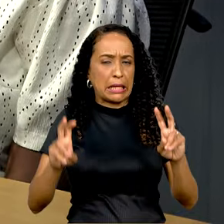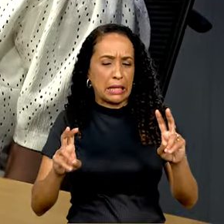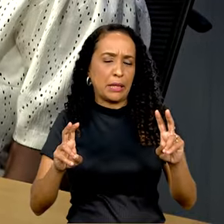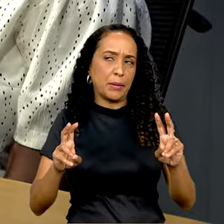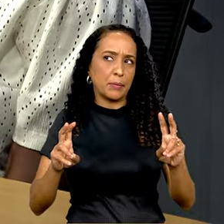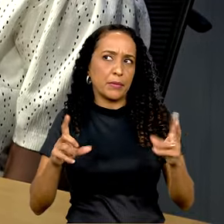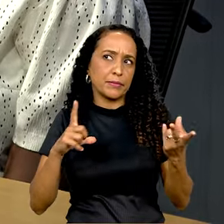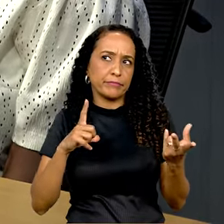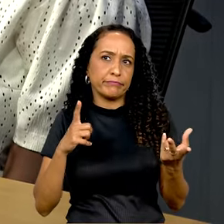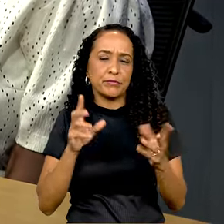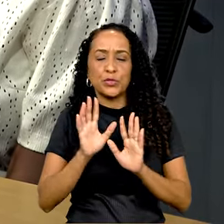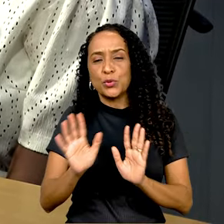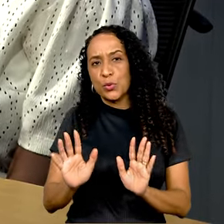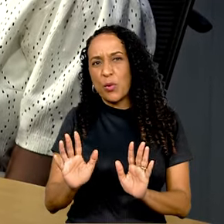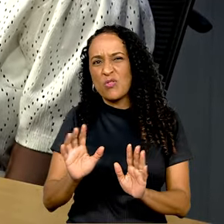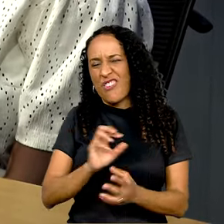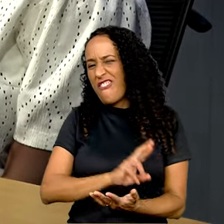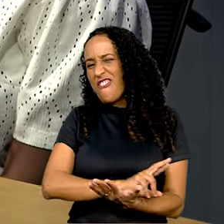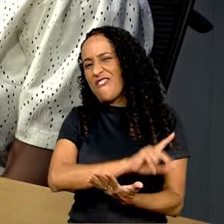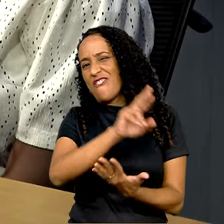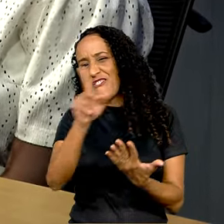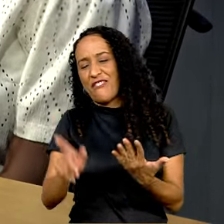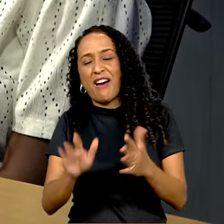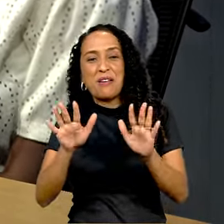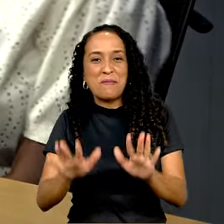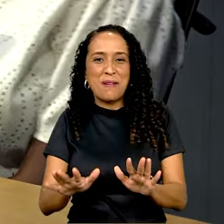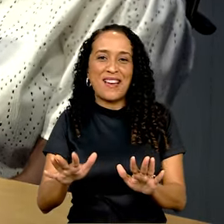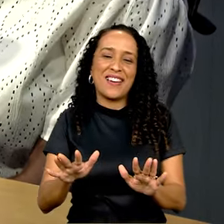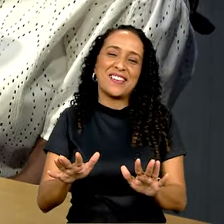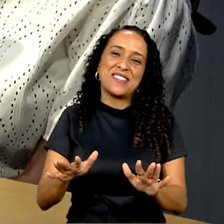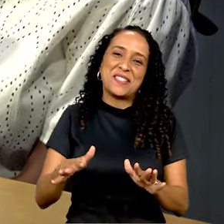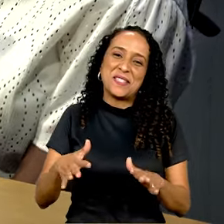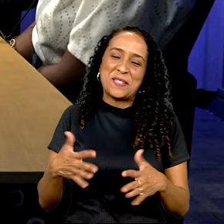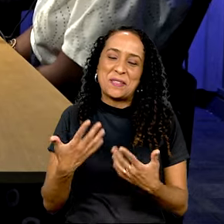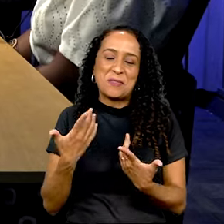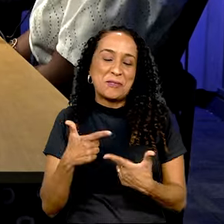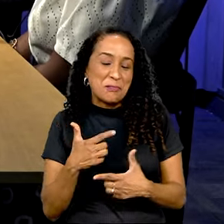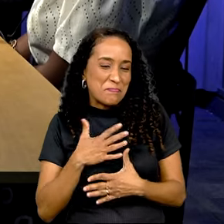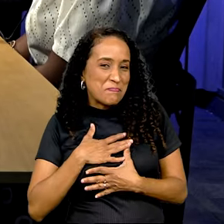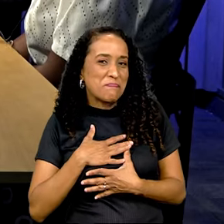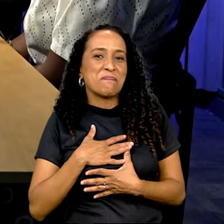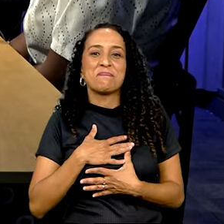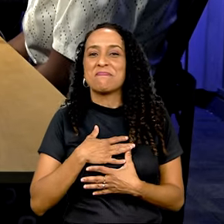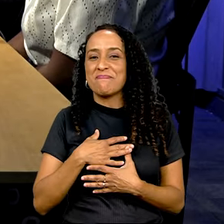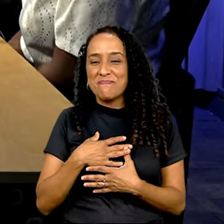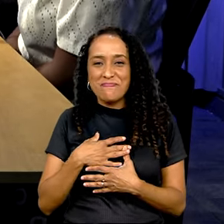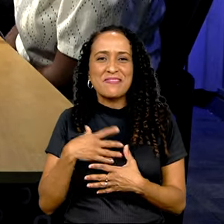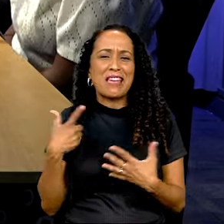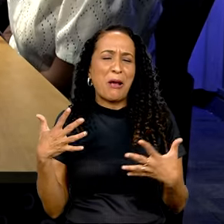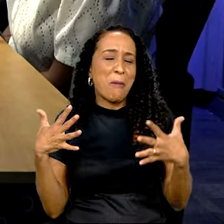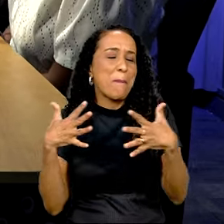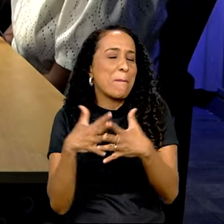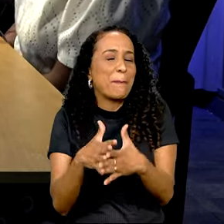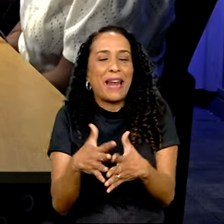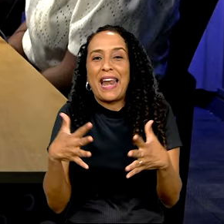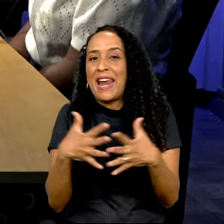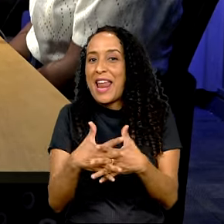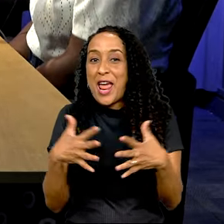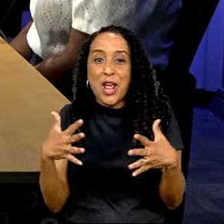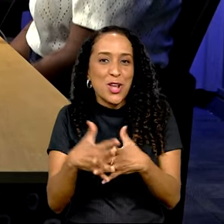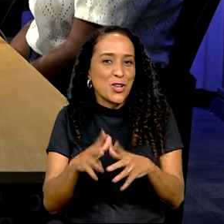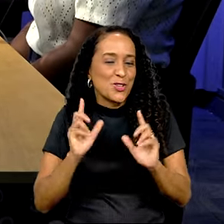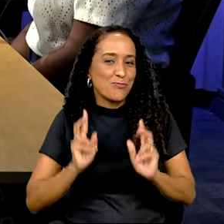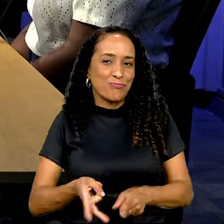dois dois não são vários mas eu acho que não tem jeito não tem jeito é